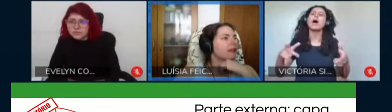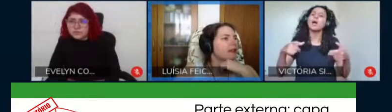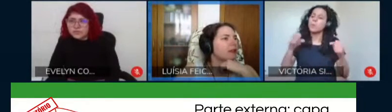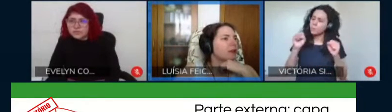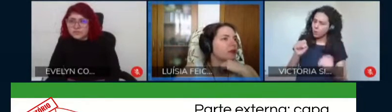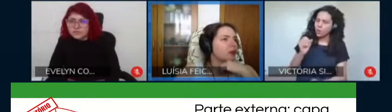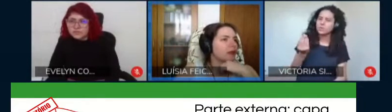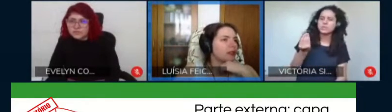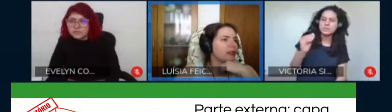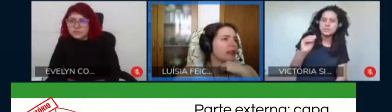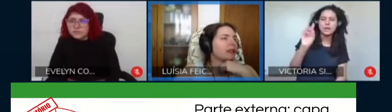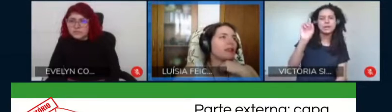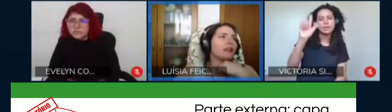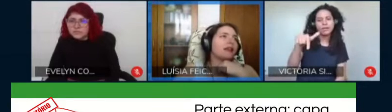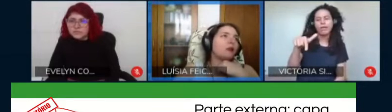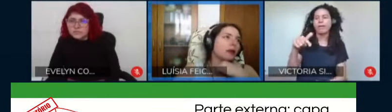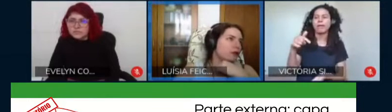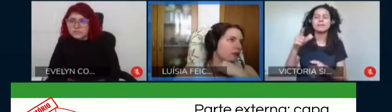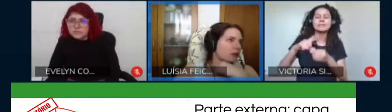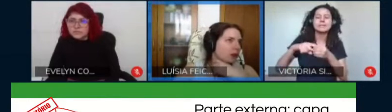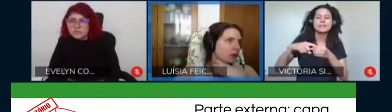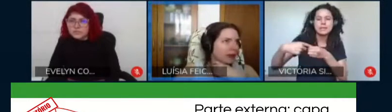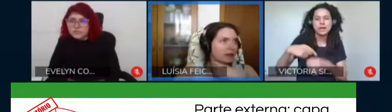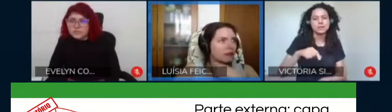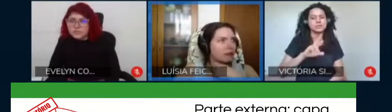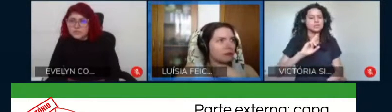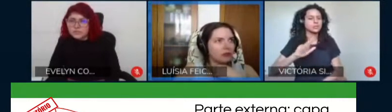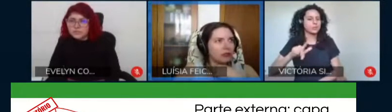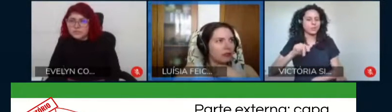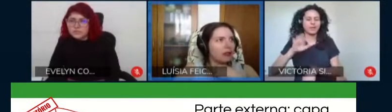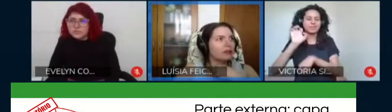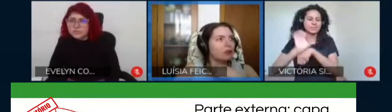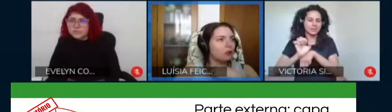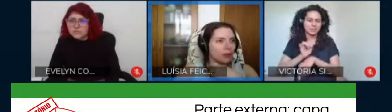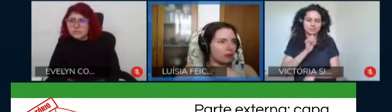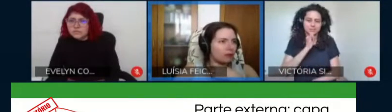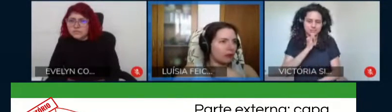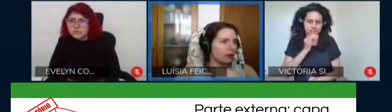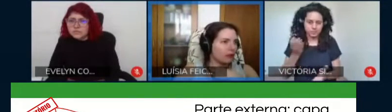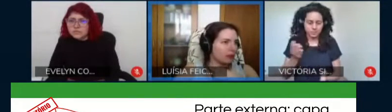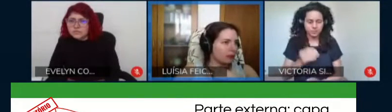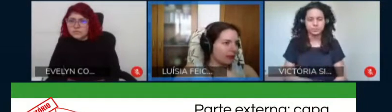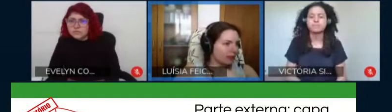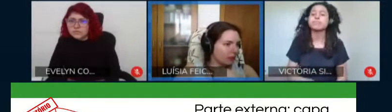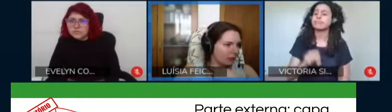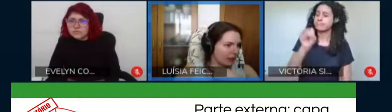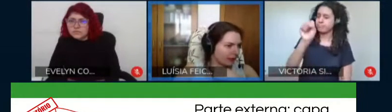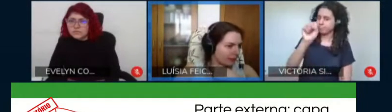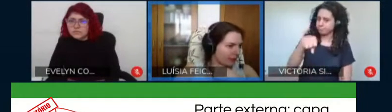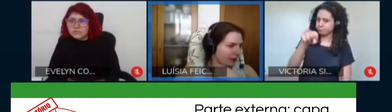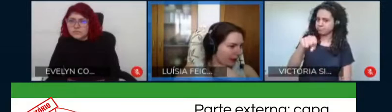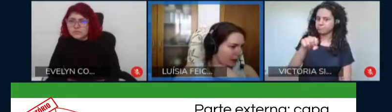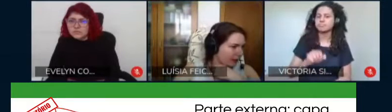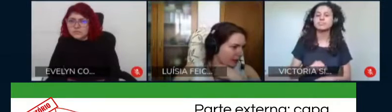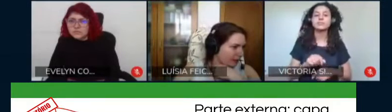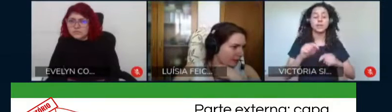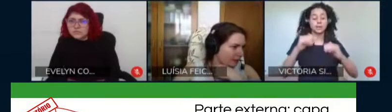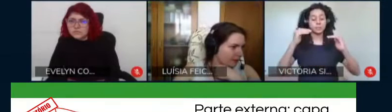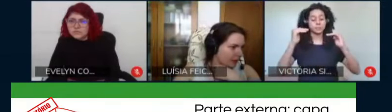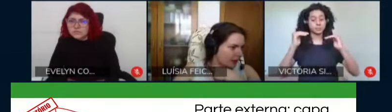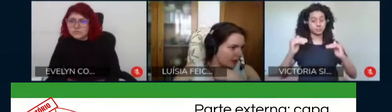Obrigada. E depois o ano de entrega. E daí é o ano, não é o mês, o dia é só o ano, não é uma data completa.